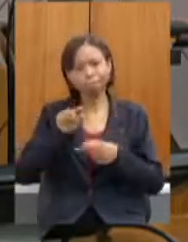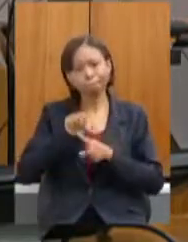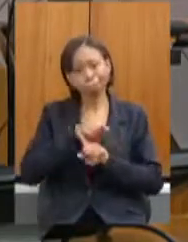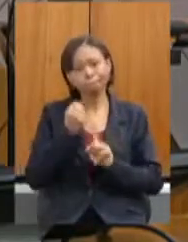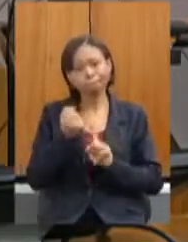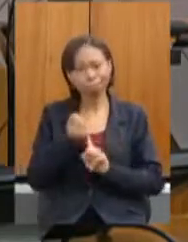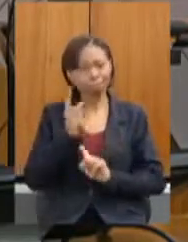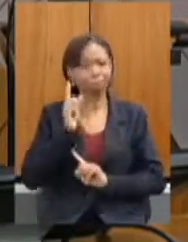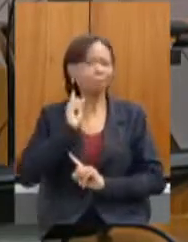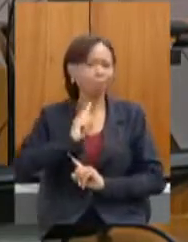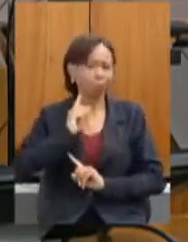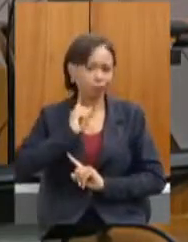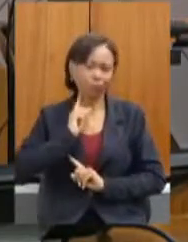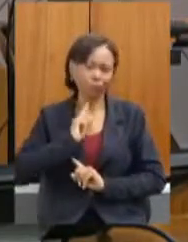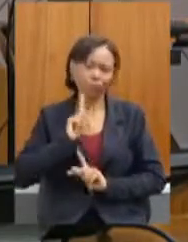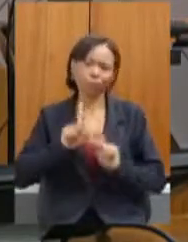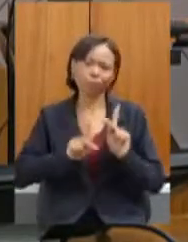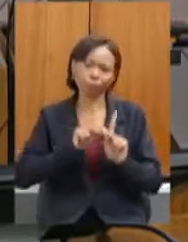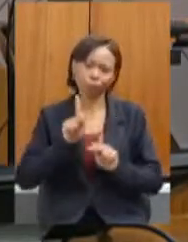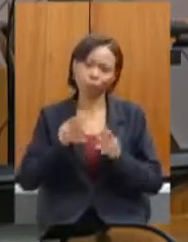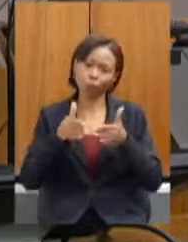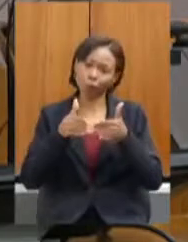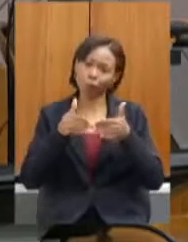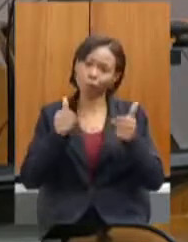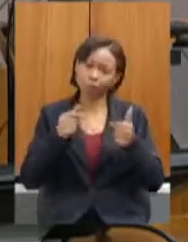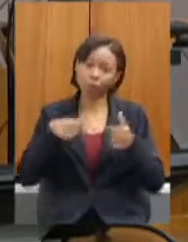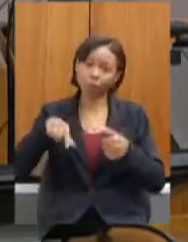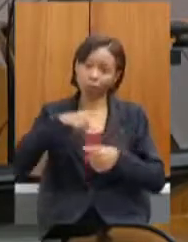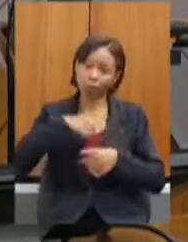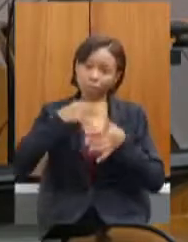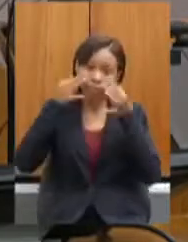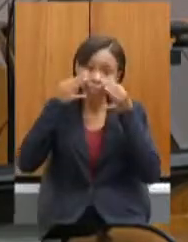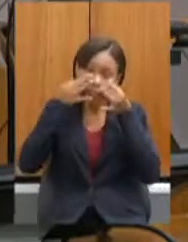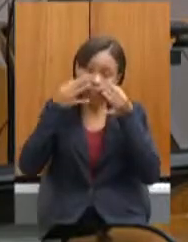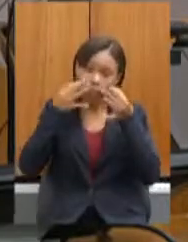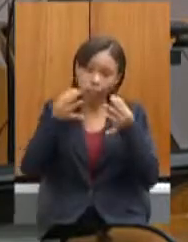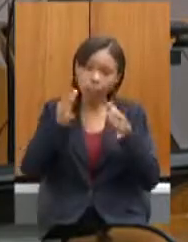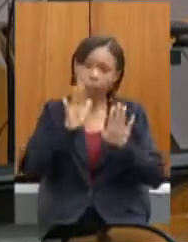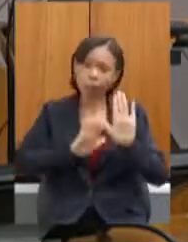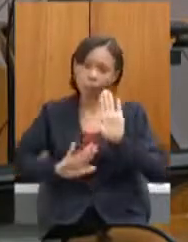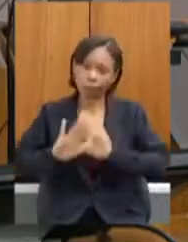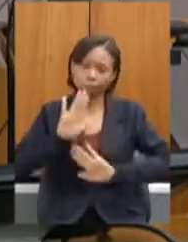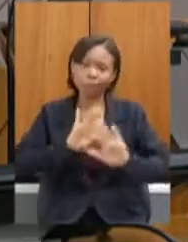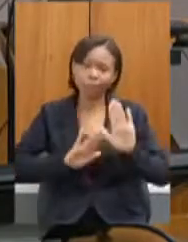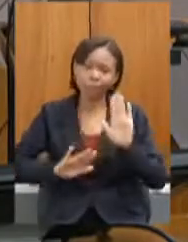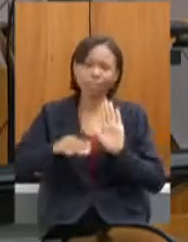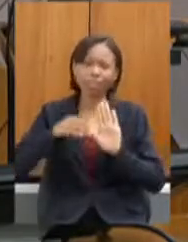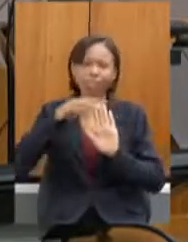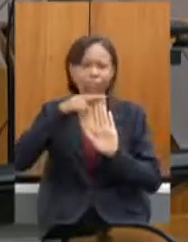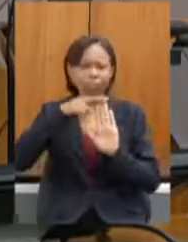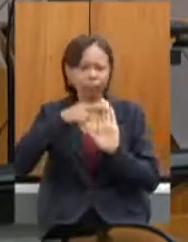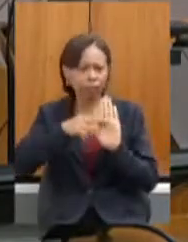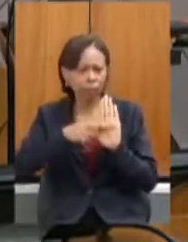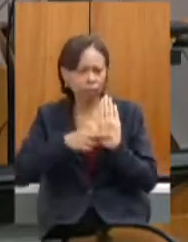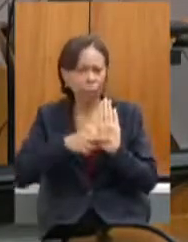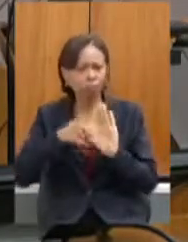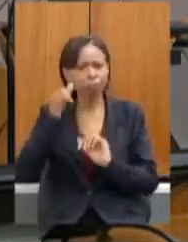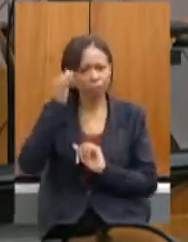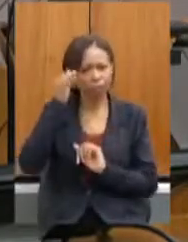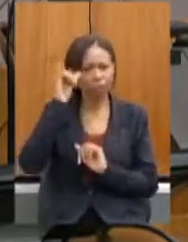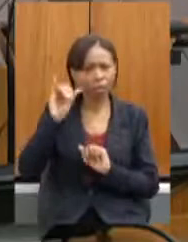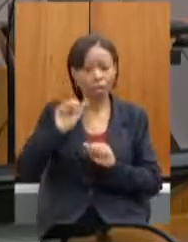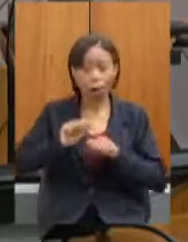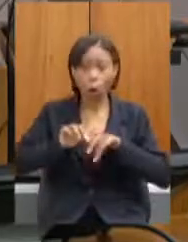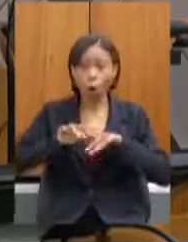de que nós tenhamos uma atenção muito grande nessas medidas para que nós venhamos a conter o crescimento